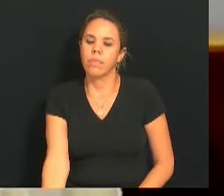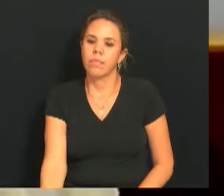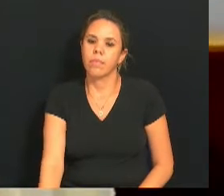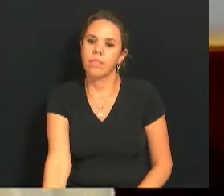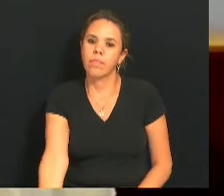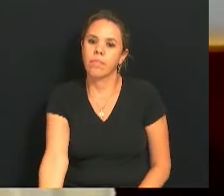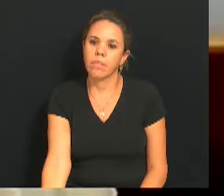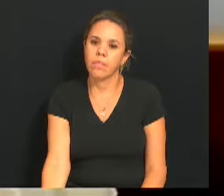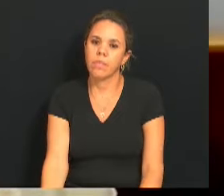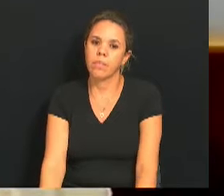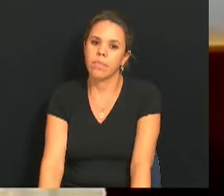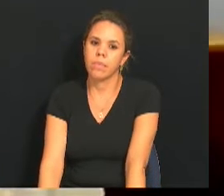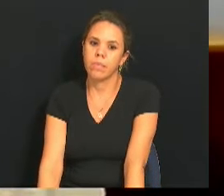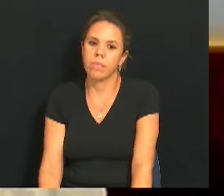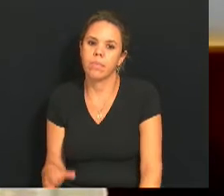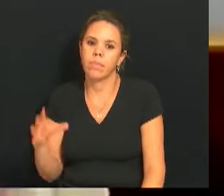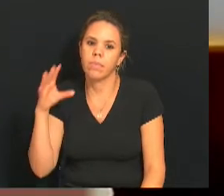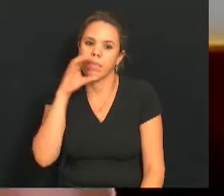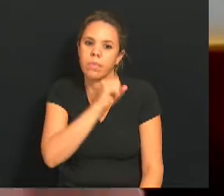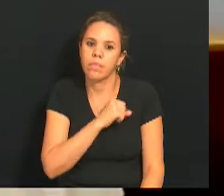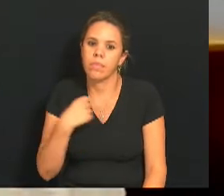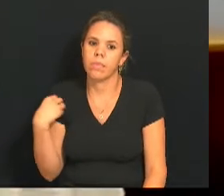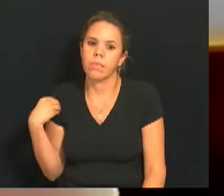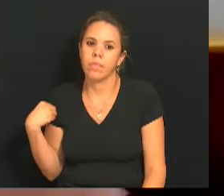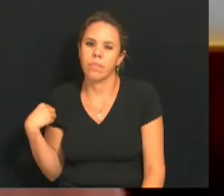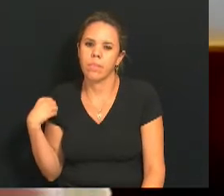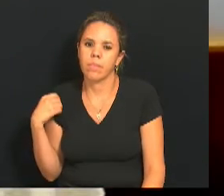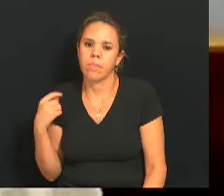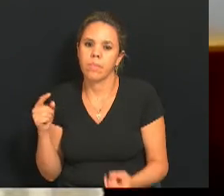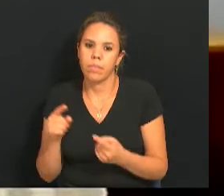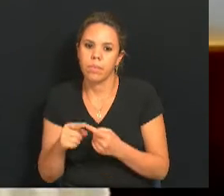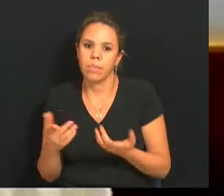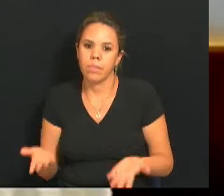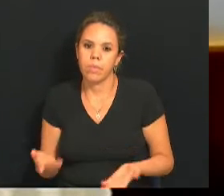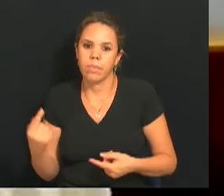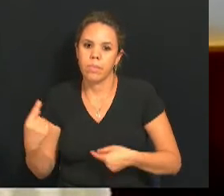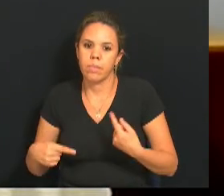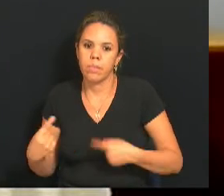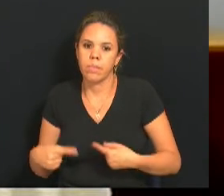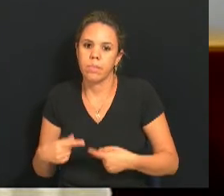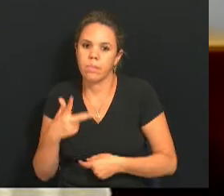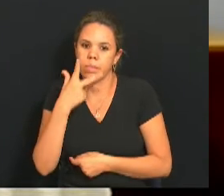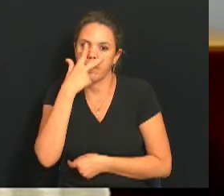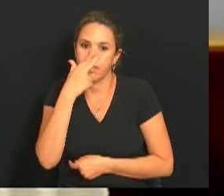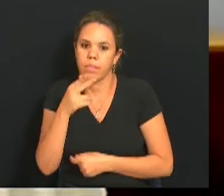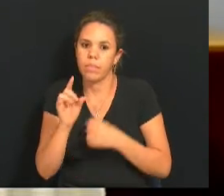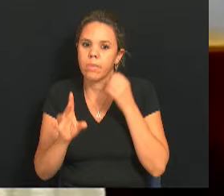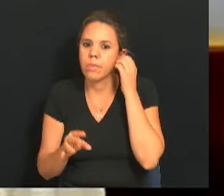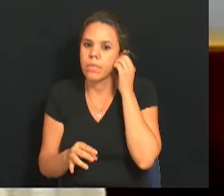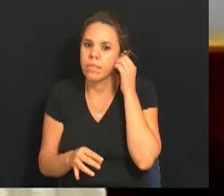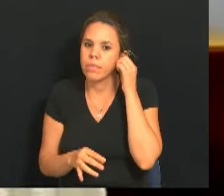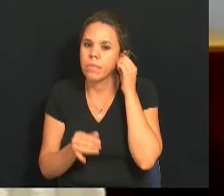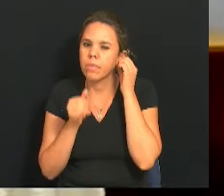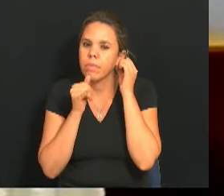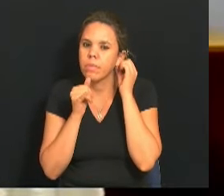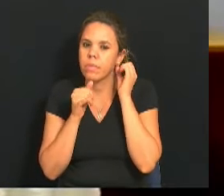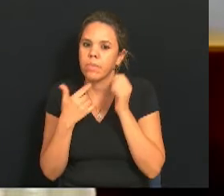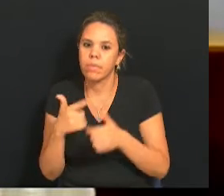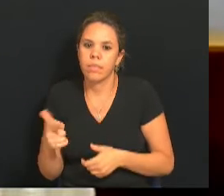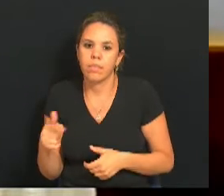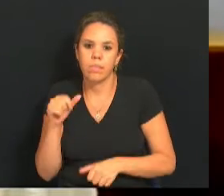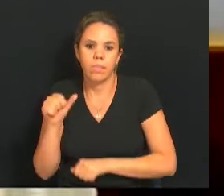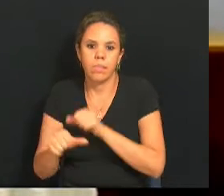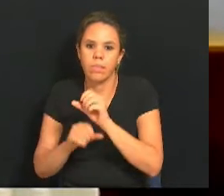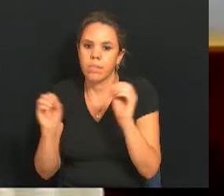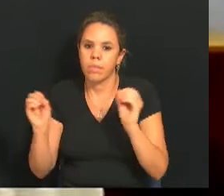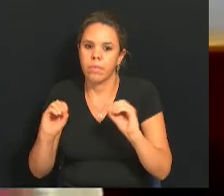para ser bastante rápido, evidentemente, que mereceria mais discussão, parece que ela chove no molhado, quer dizer, ela não altera